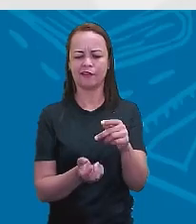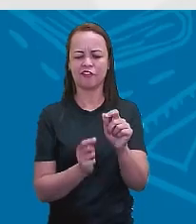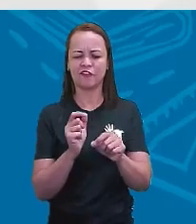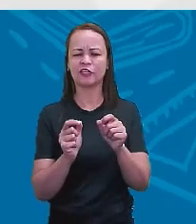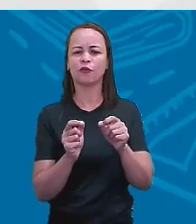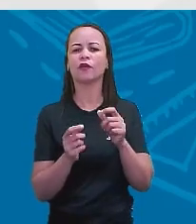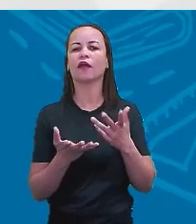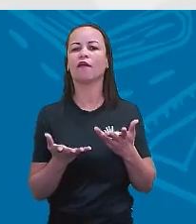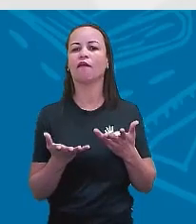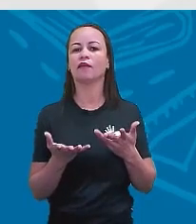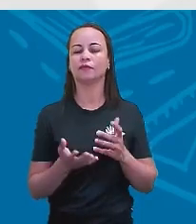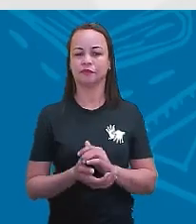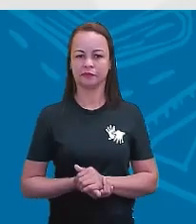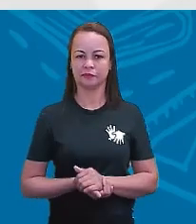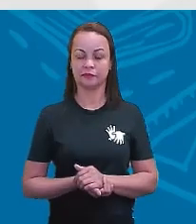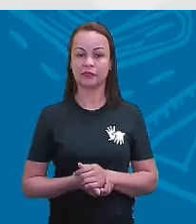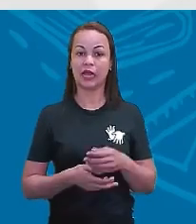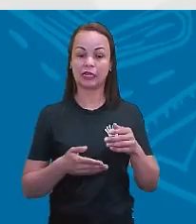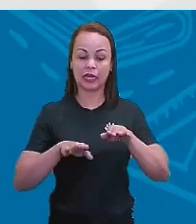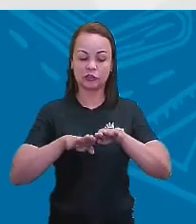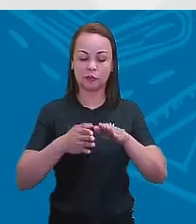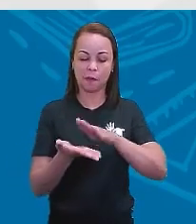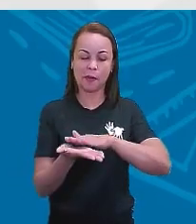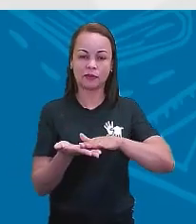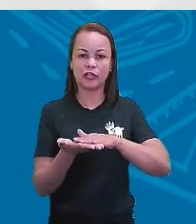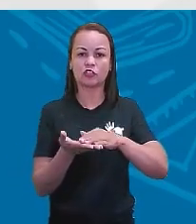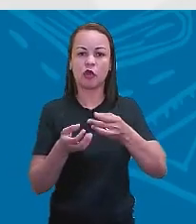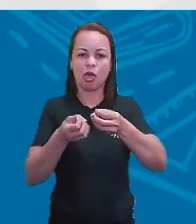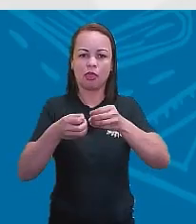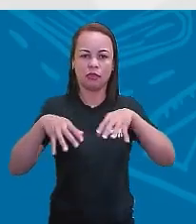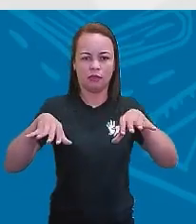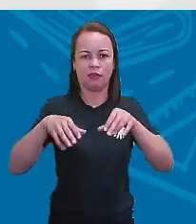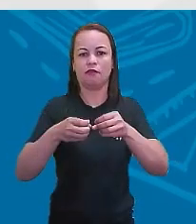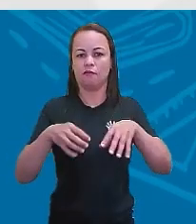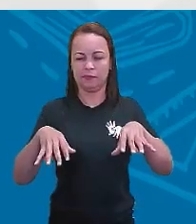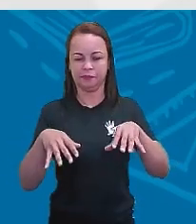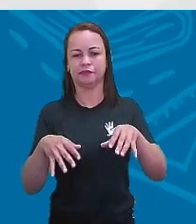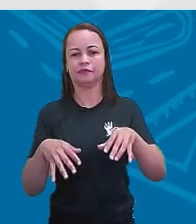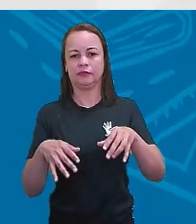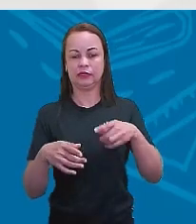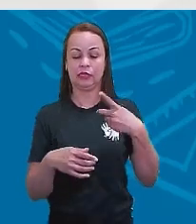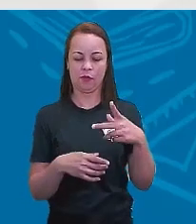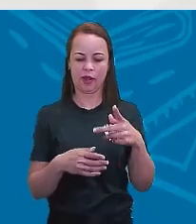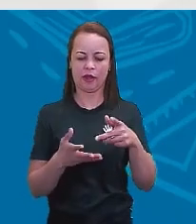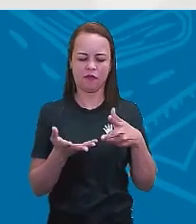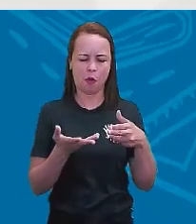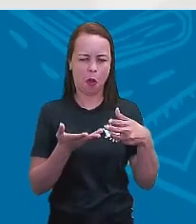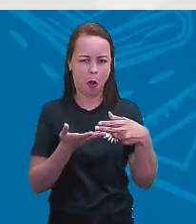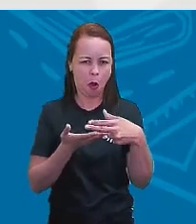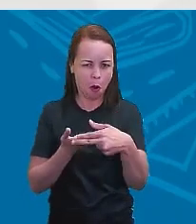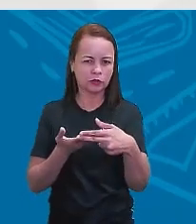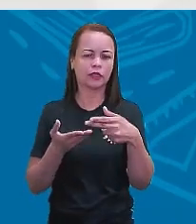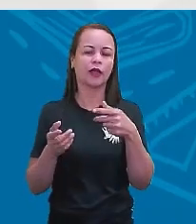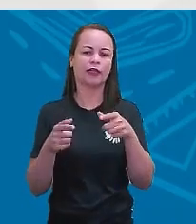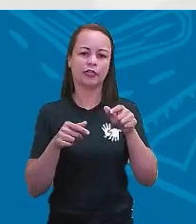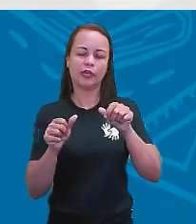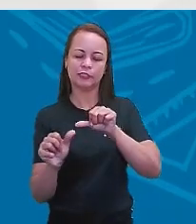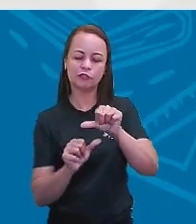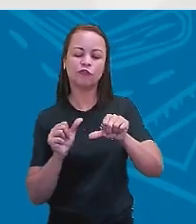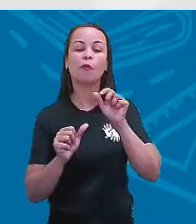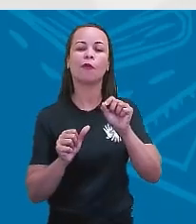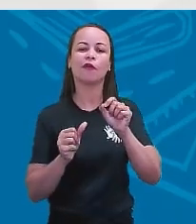com aquelas bandejinhas de ovos. Pois é, então ela foi recortada e foi transformada em um